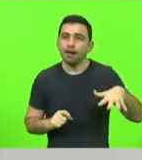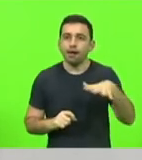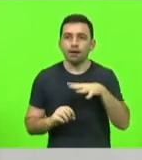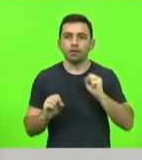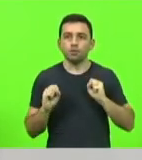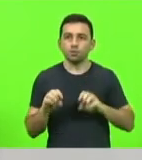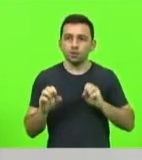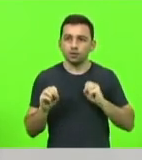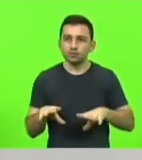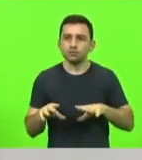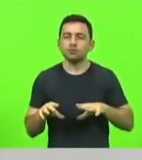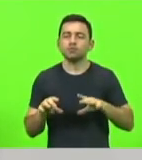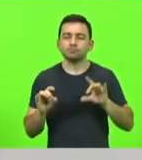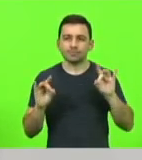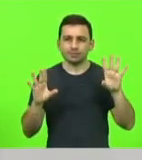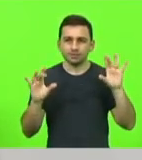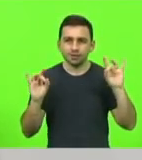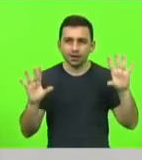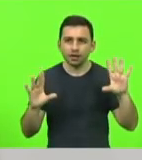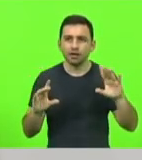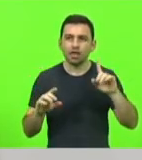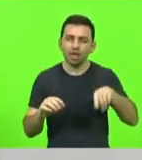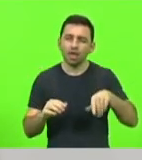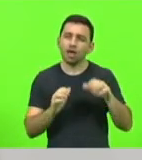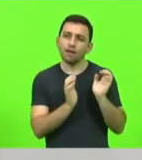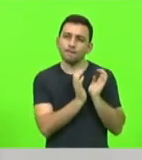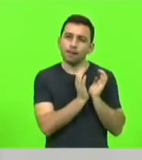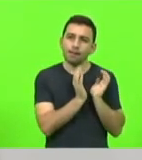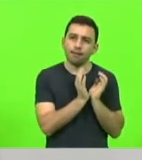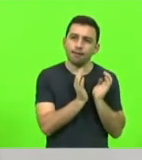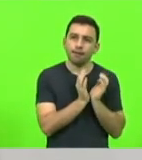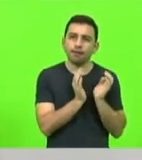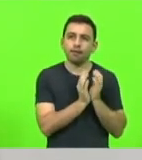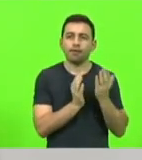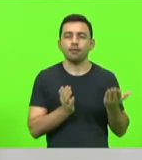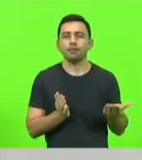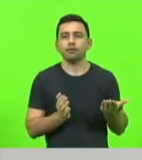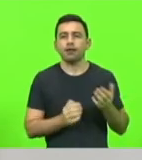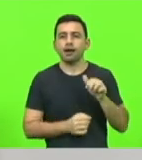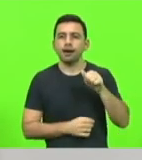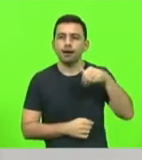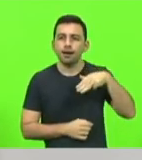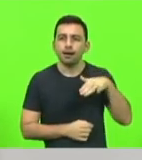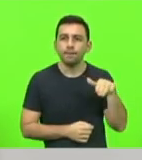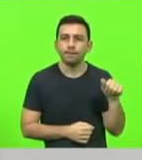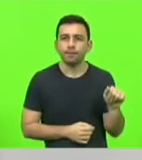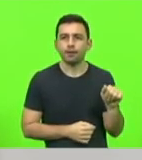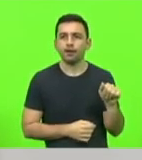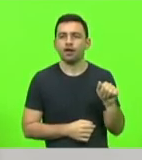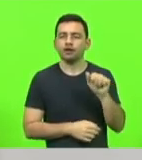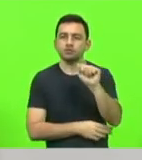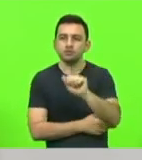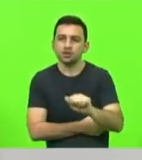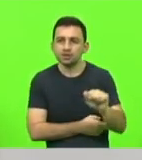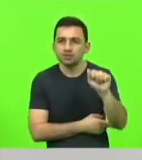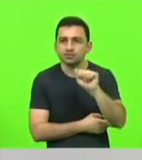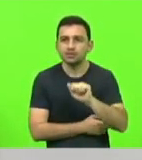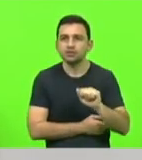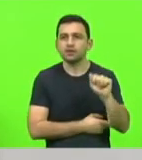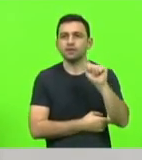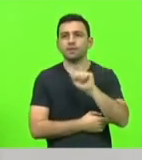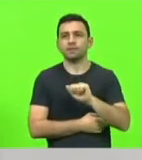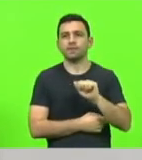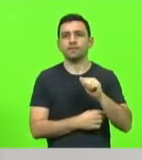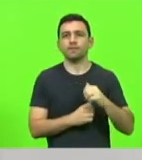especial, das nossas APAES, das nossas AMAs, associações